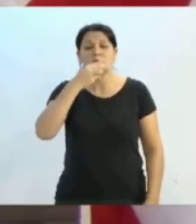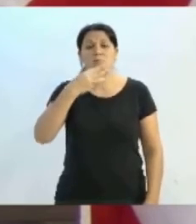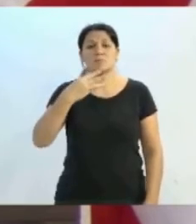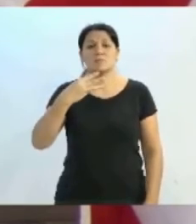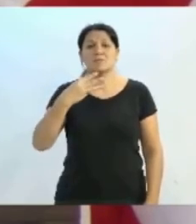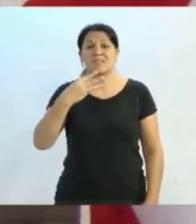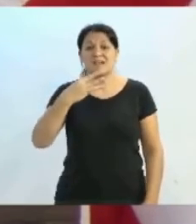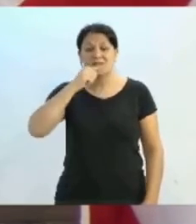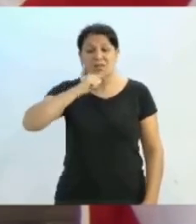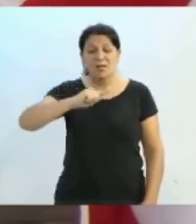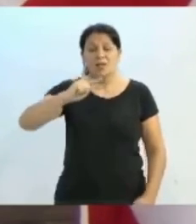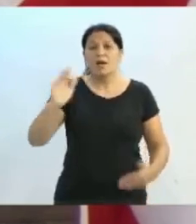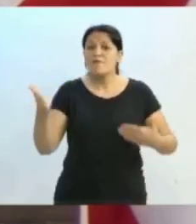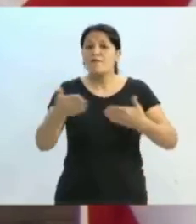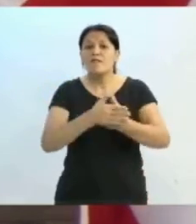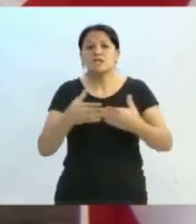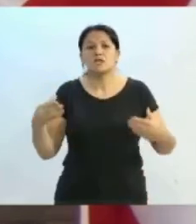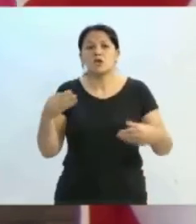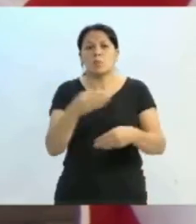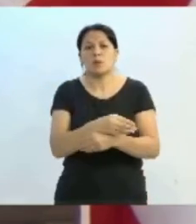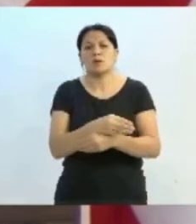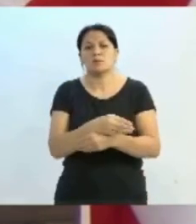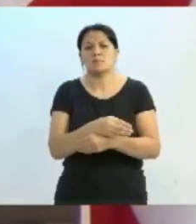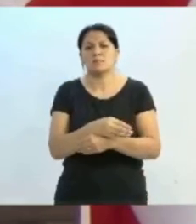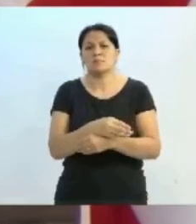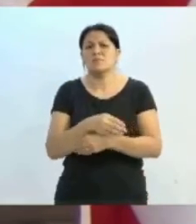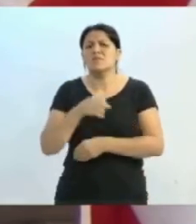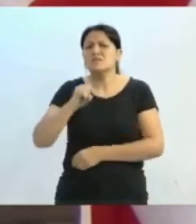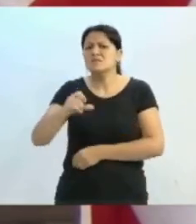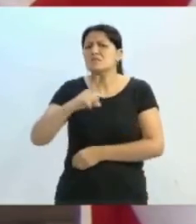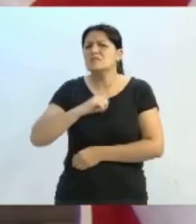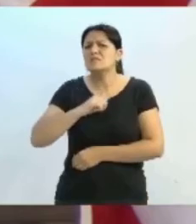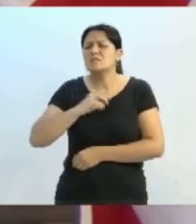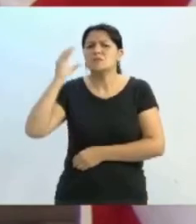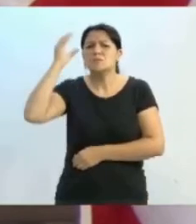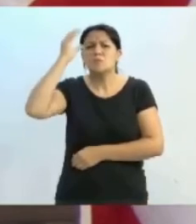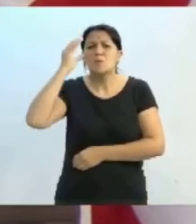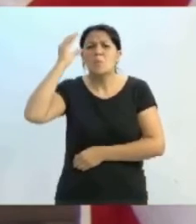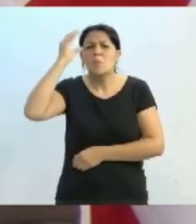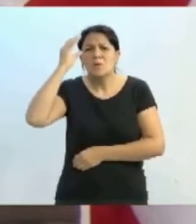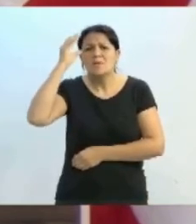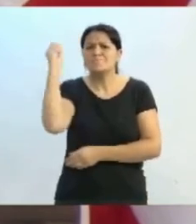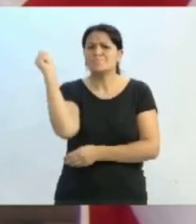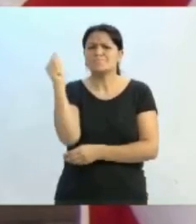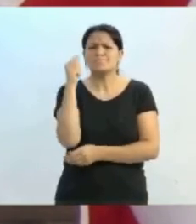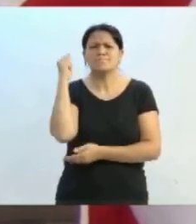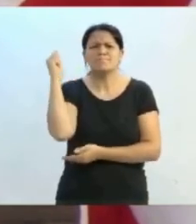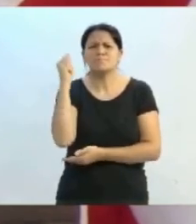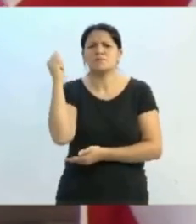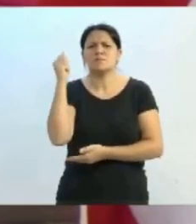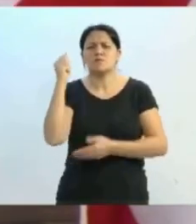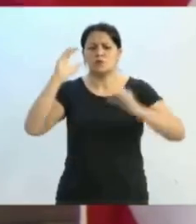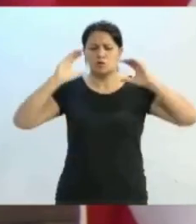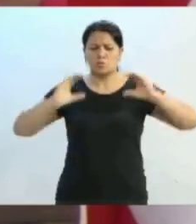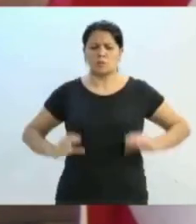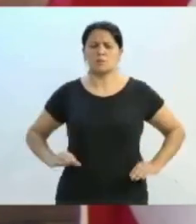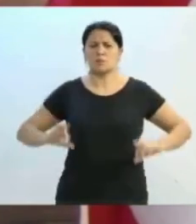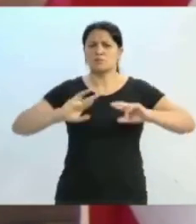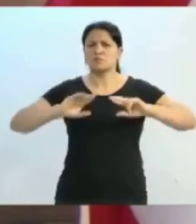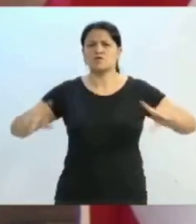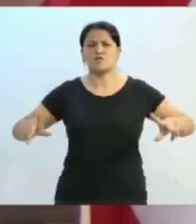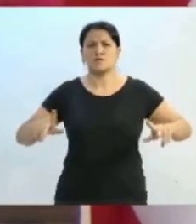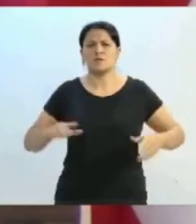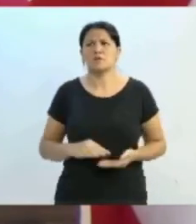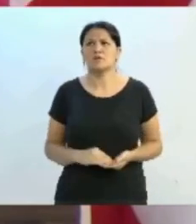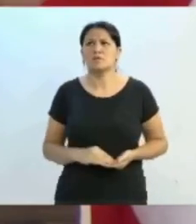semana se a gente tivesse a consciência da gravidade desse vírus nosso comportamento seria diferente ok foi fechado no